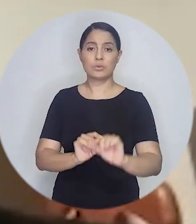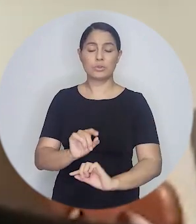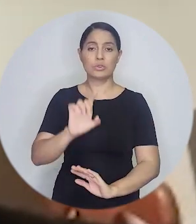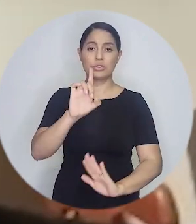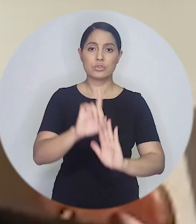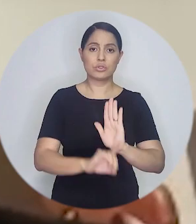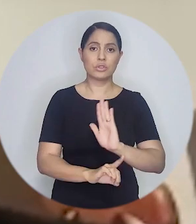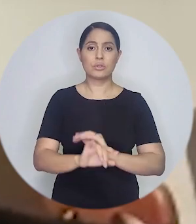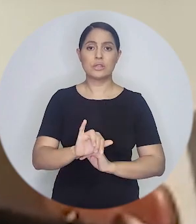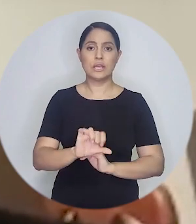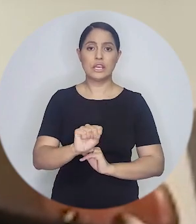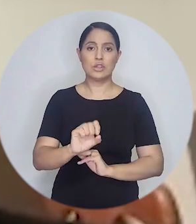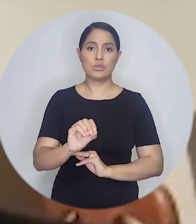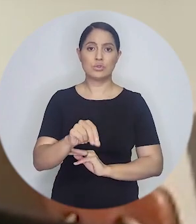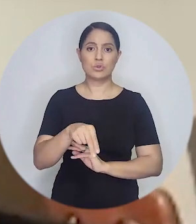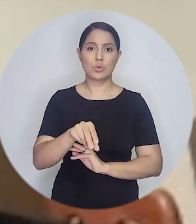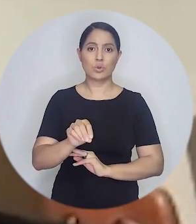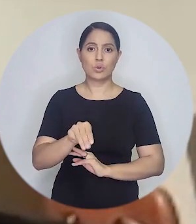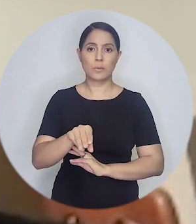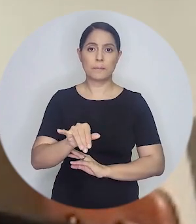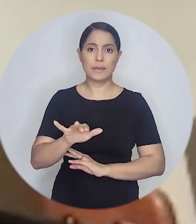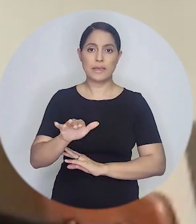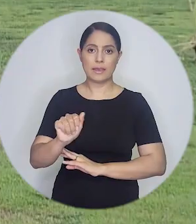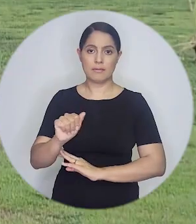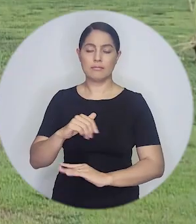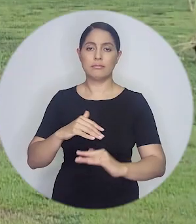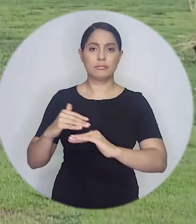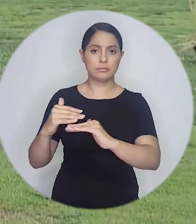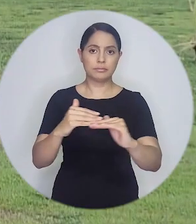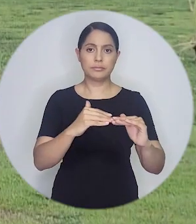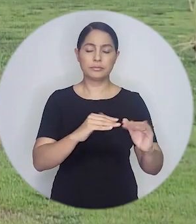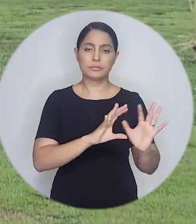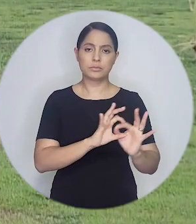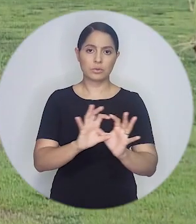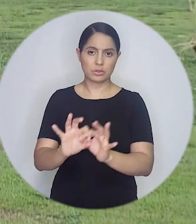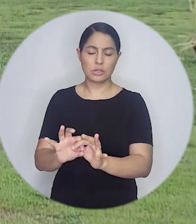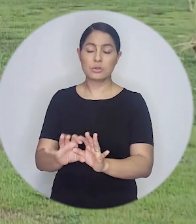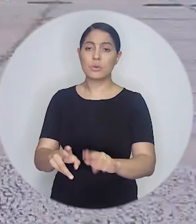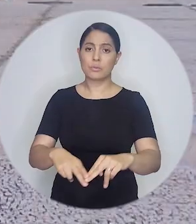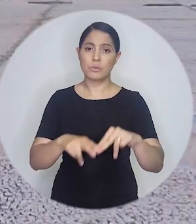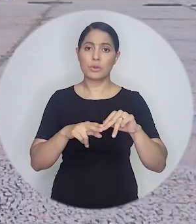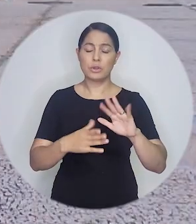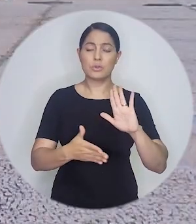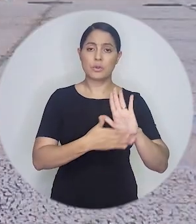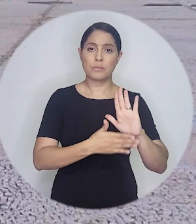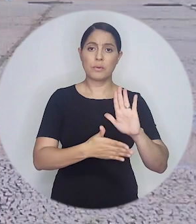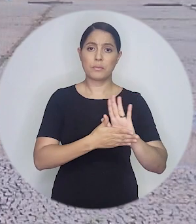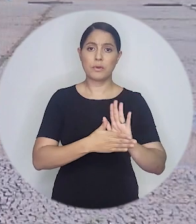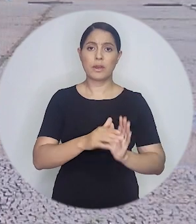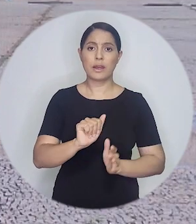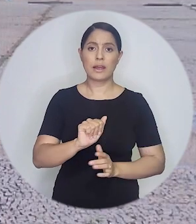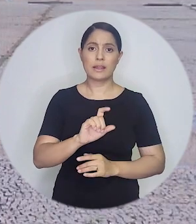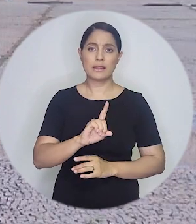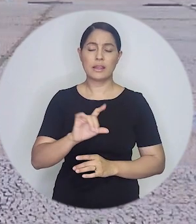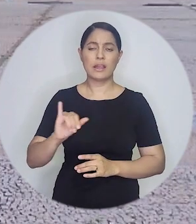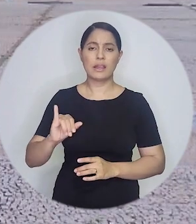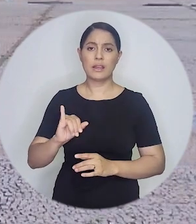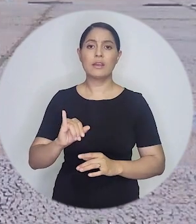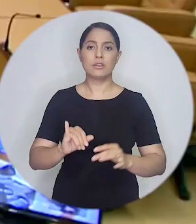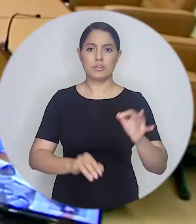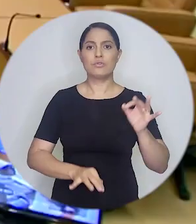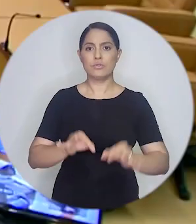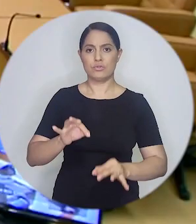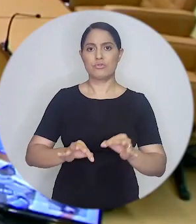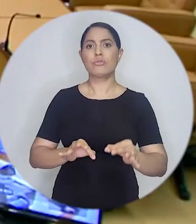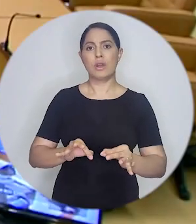em especial o direito de isonomia, né? E por esse motivo foi proposta